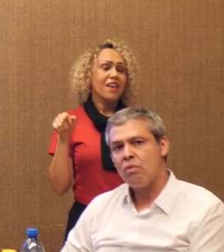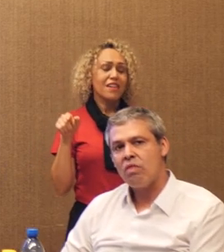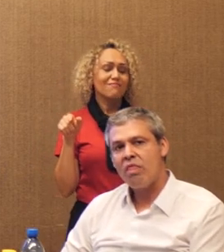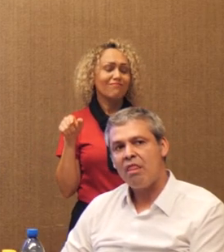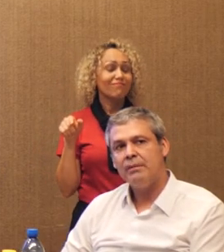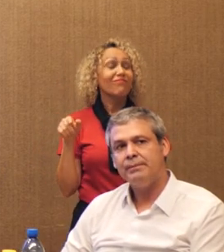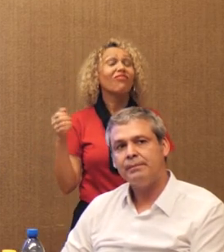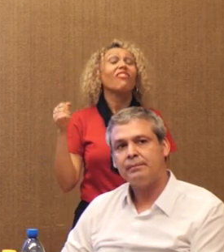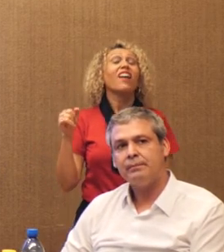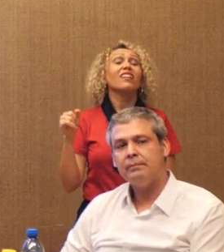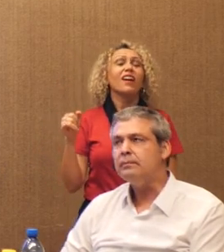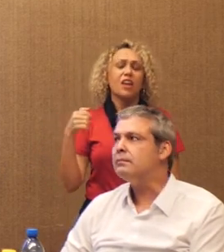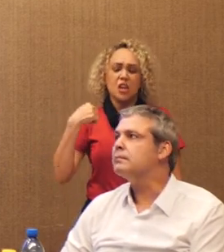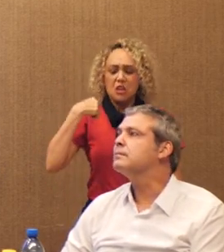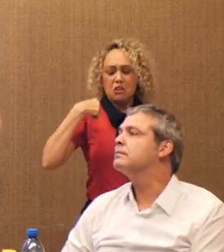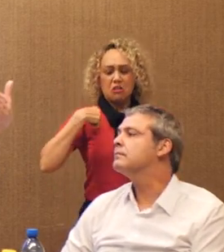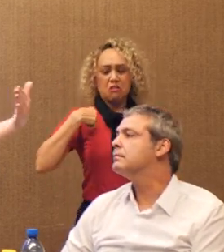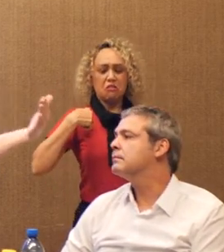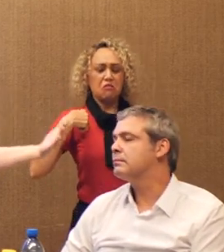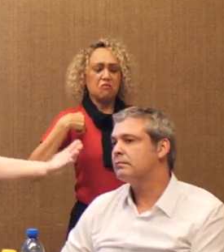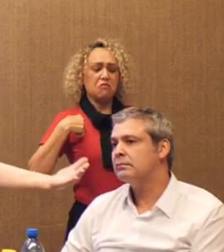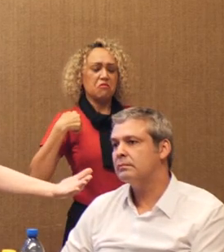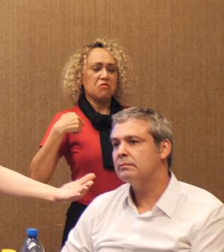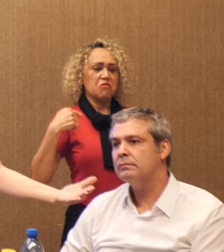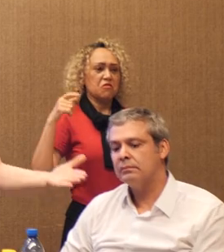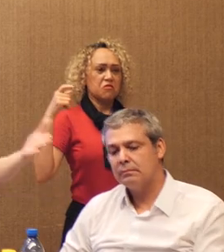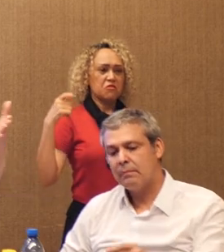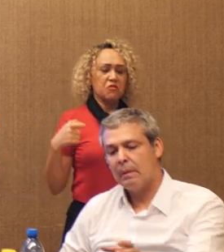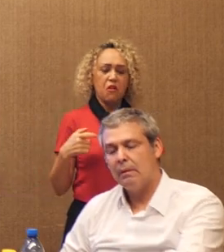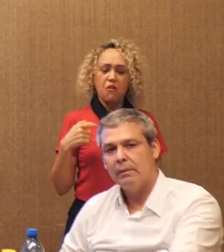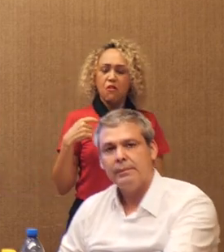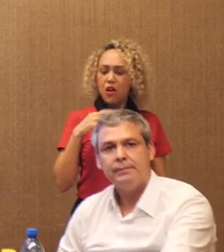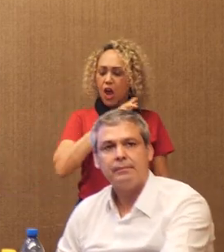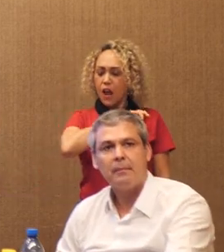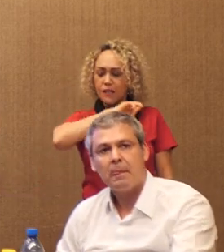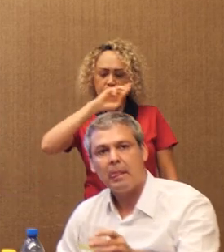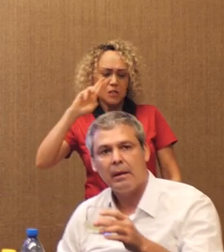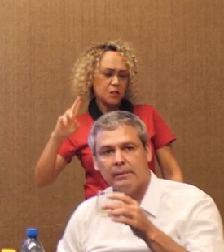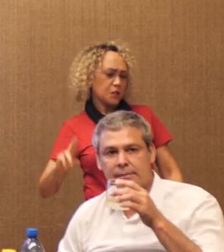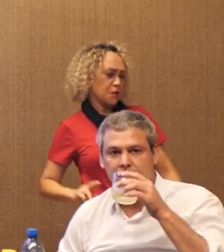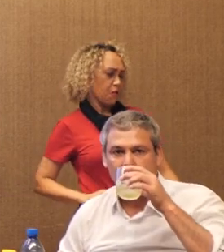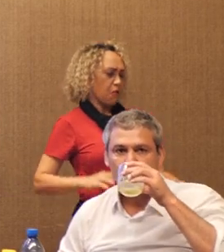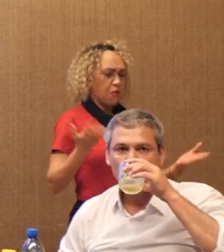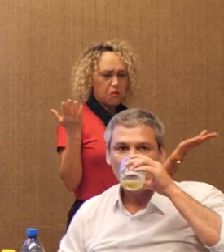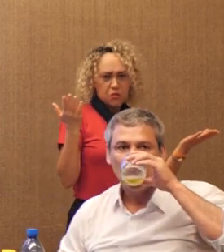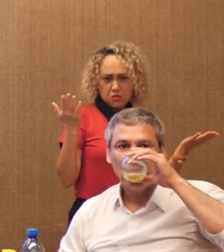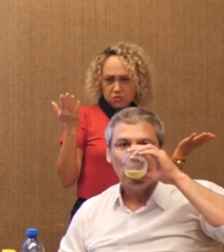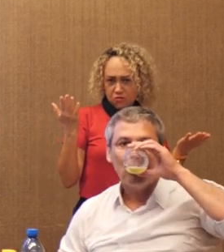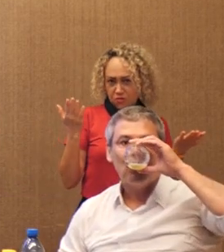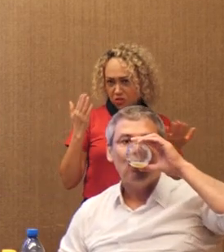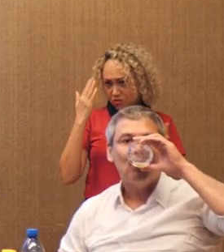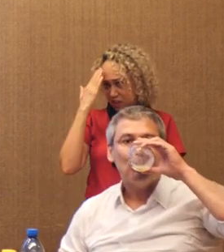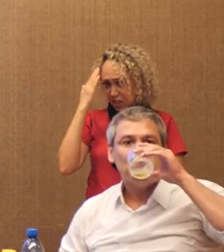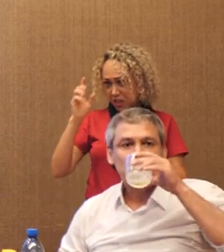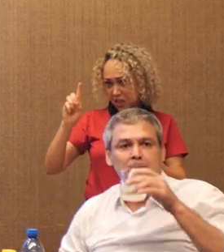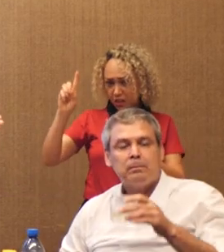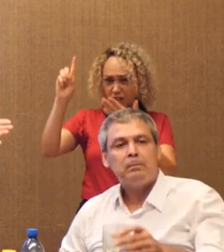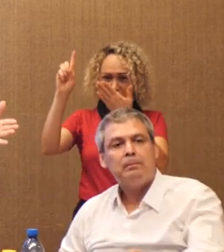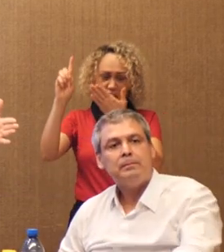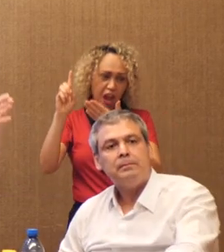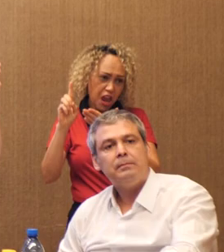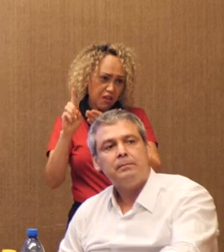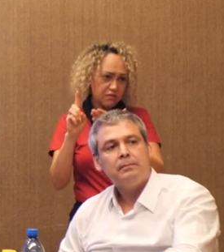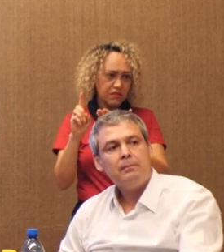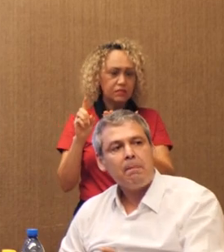vinculado a determinadas denominações religiosas. Ora, companheiros e companheiras, em um caso ou em outro